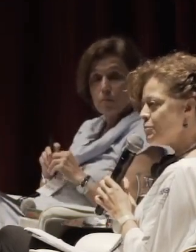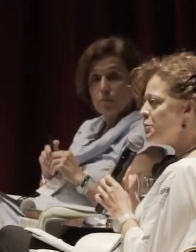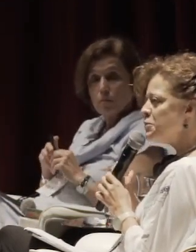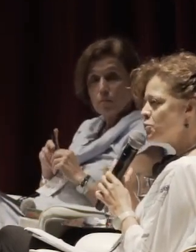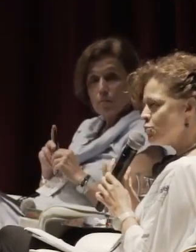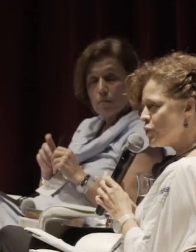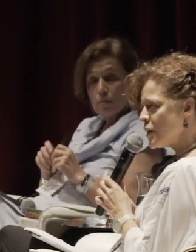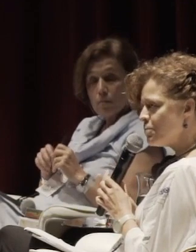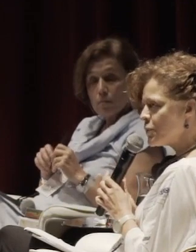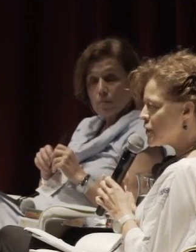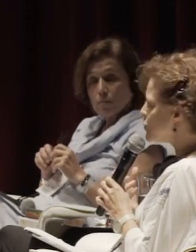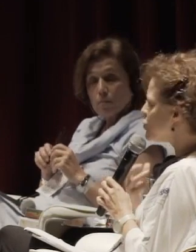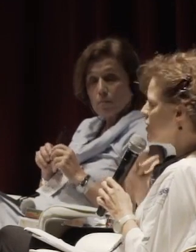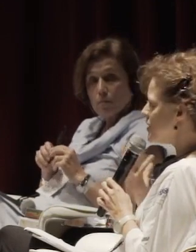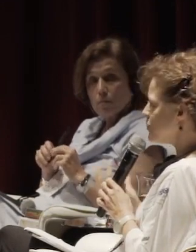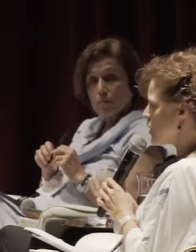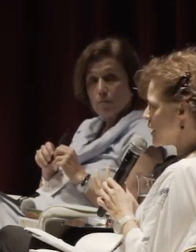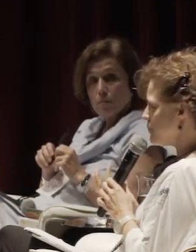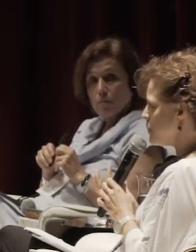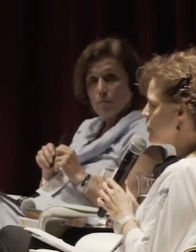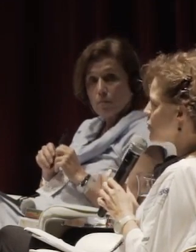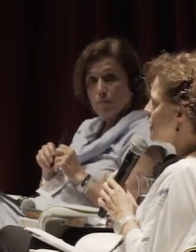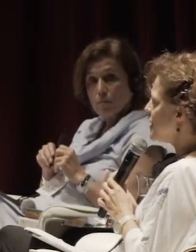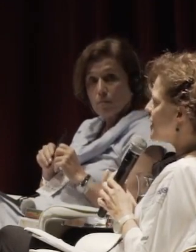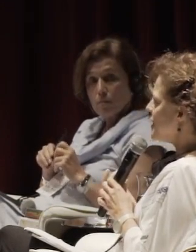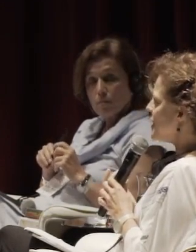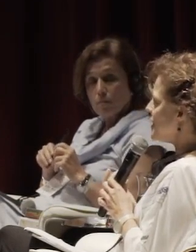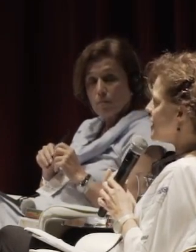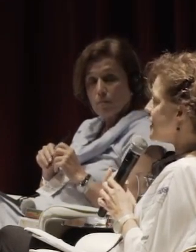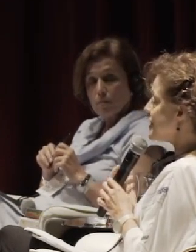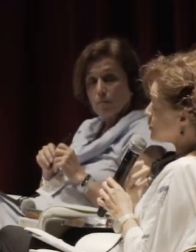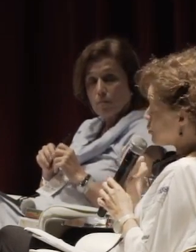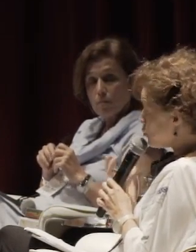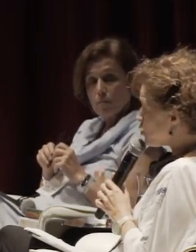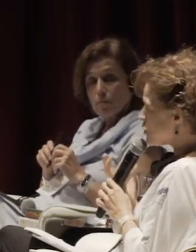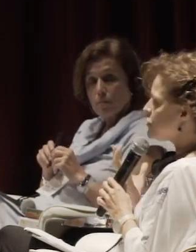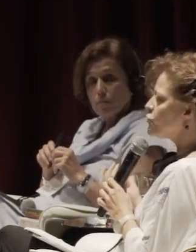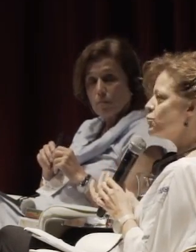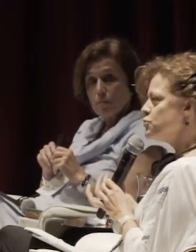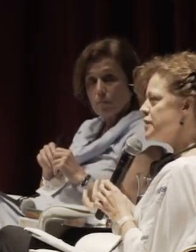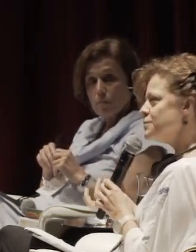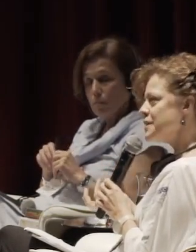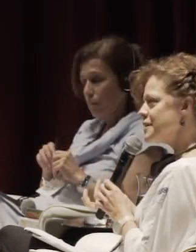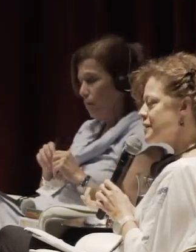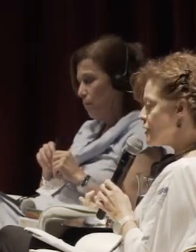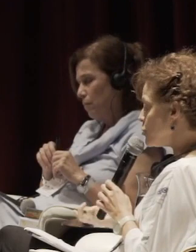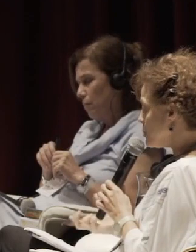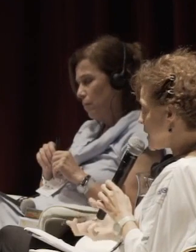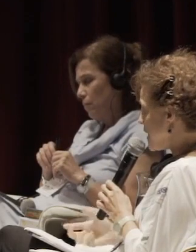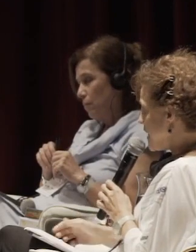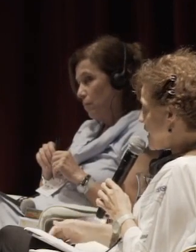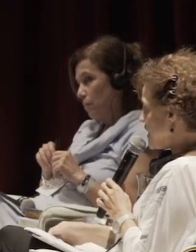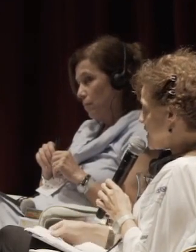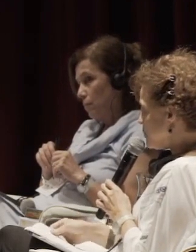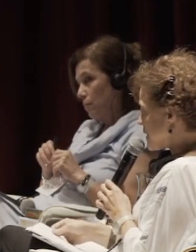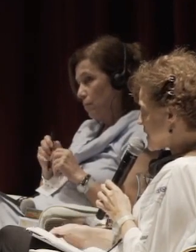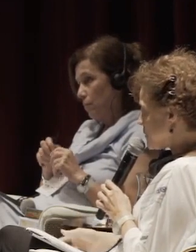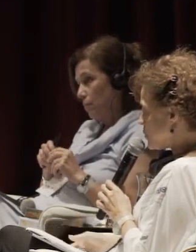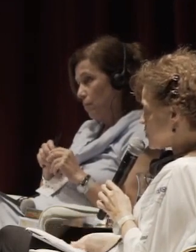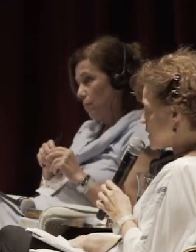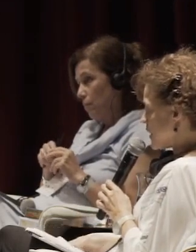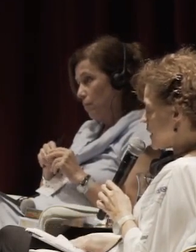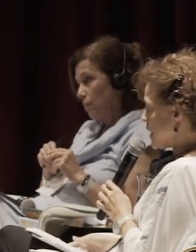de revolução. Nós vivemos um momento com muitas mudanças e, além disso, muitas